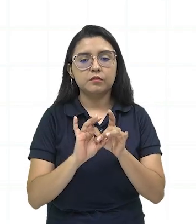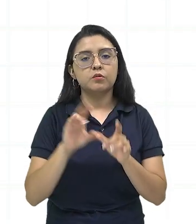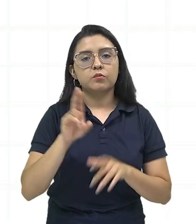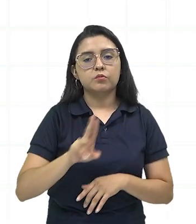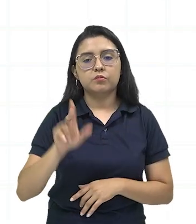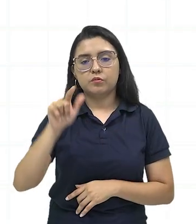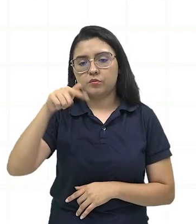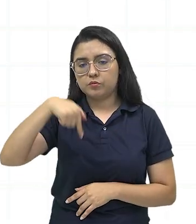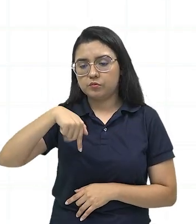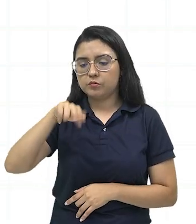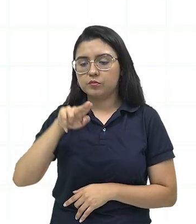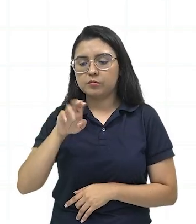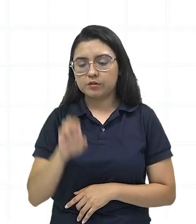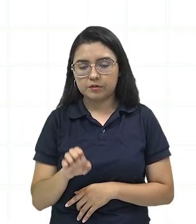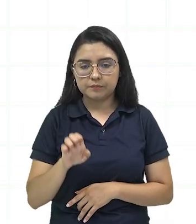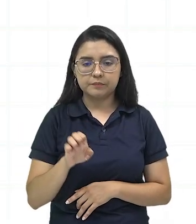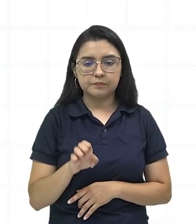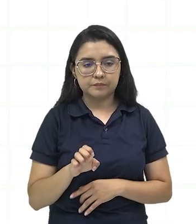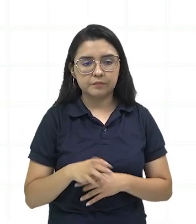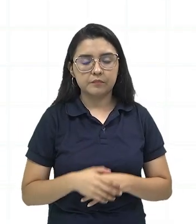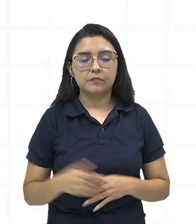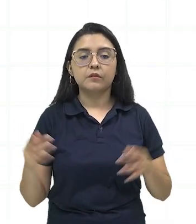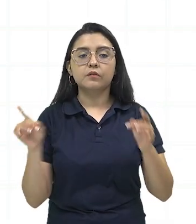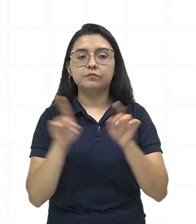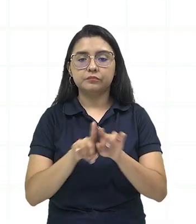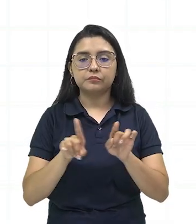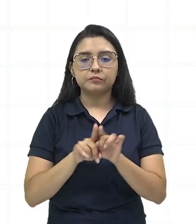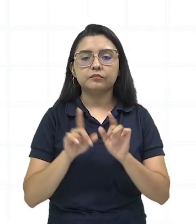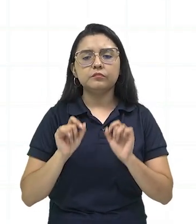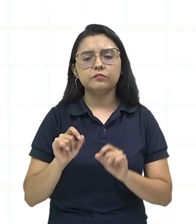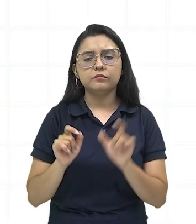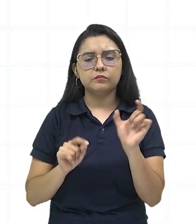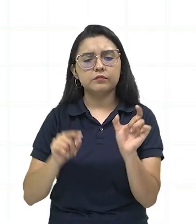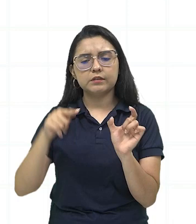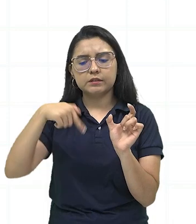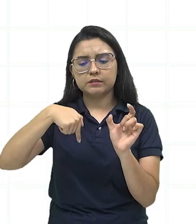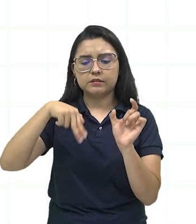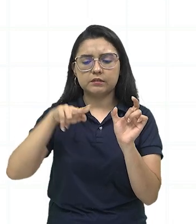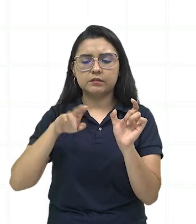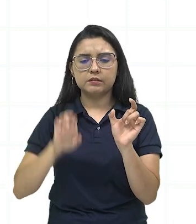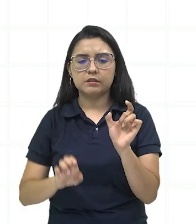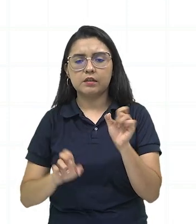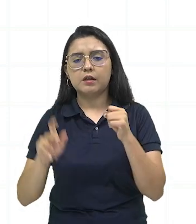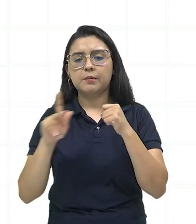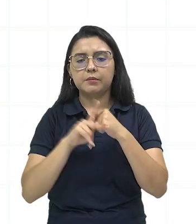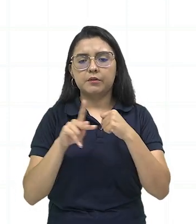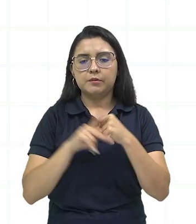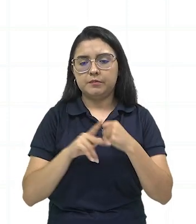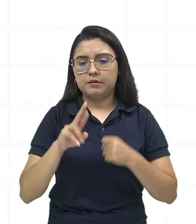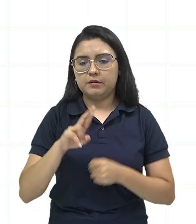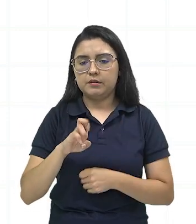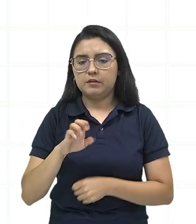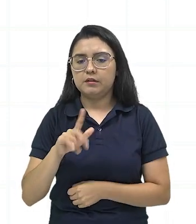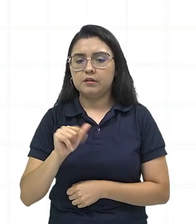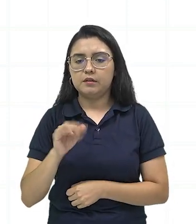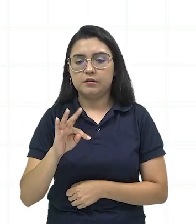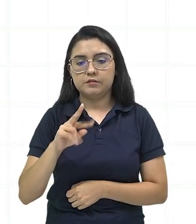o que a gente viu ainda agora, né? E eu já falei para vocês que esse que é o nosso pronome relativo.